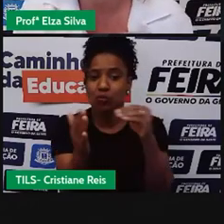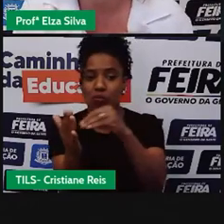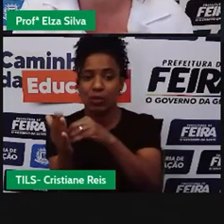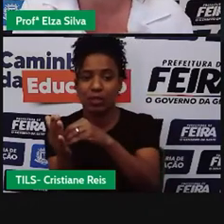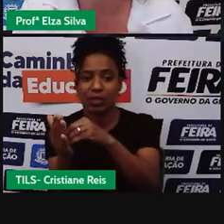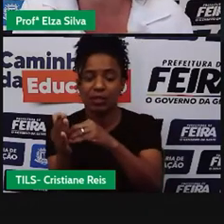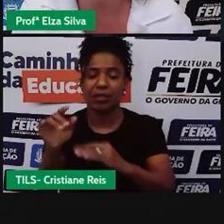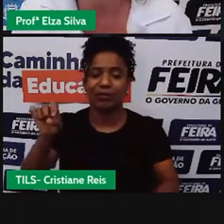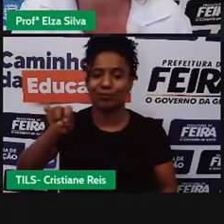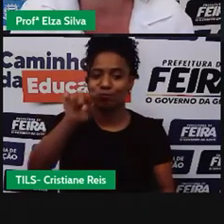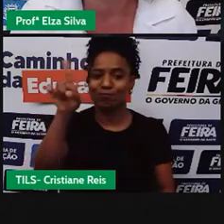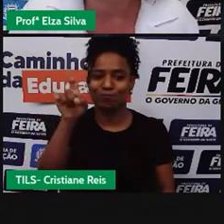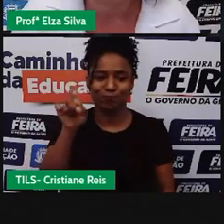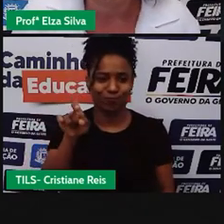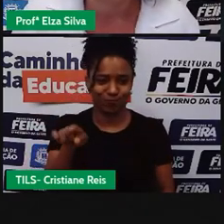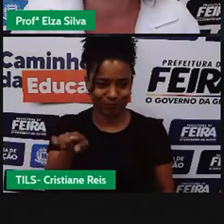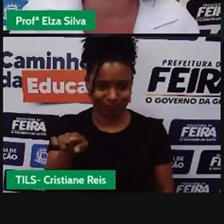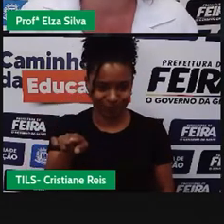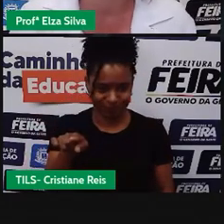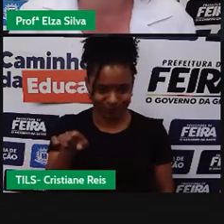interrogação, ok?